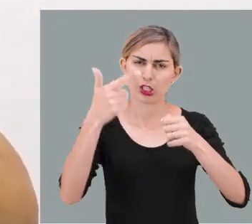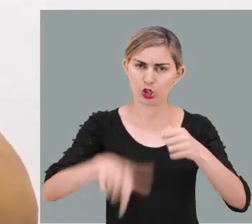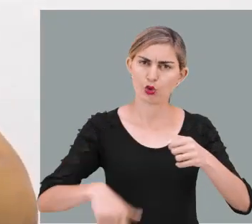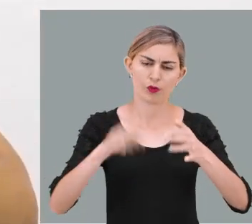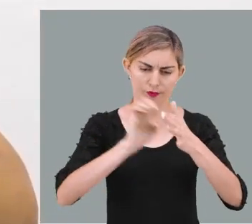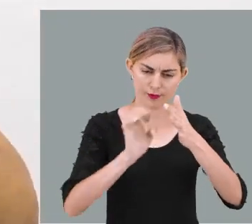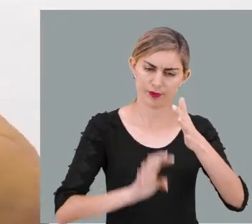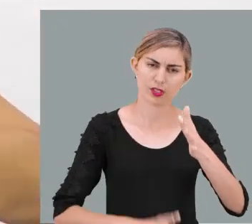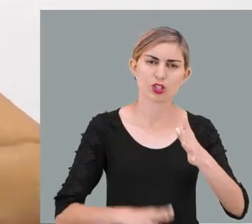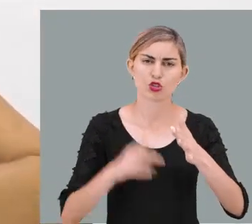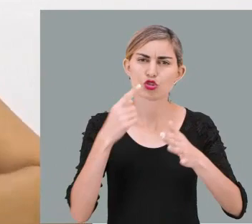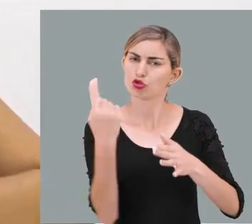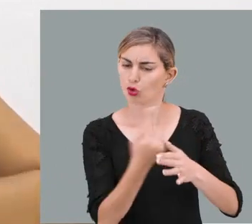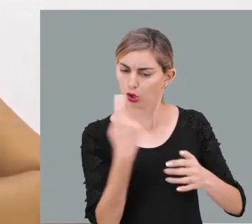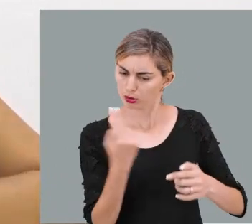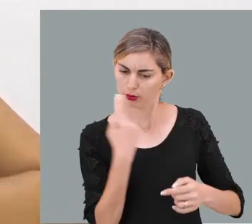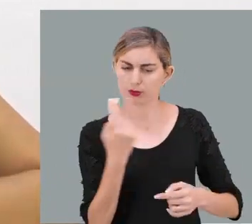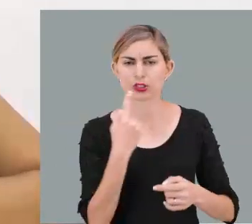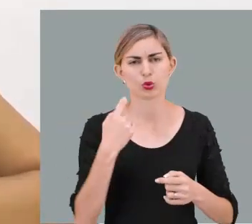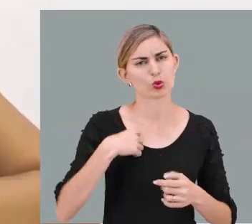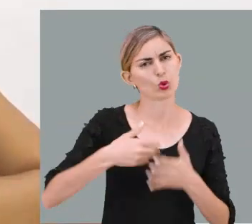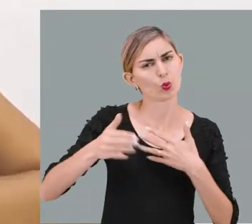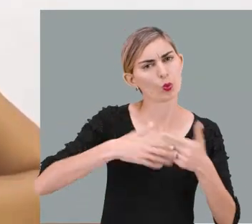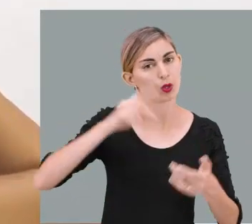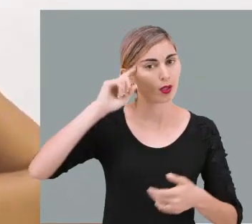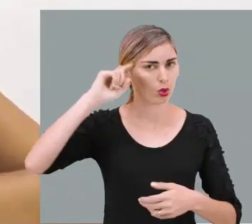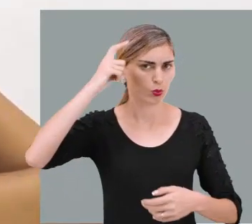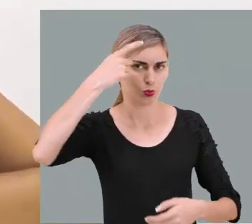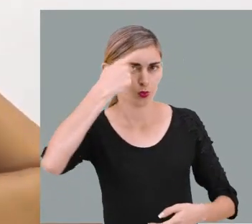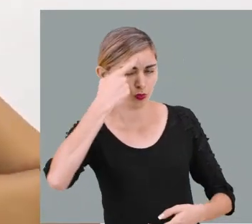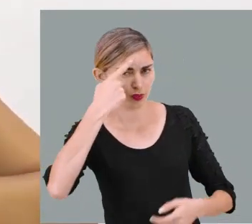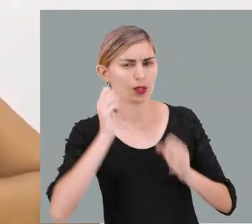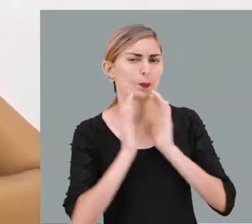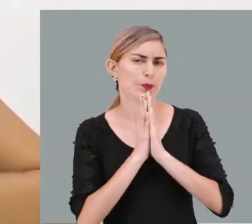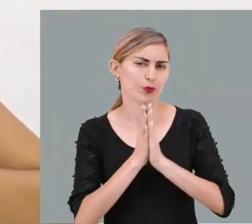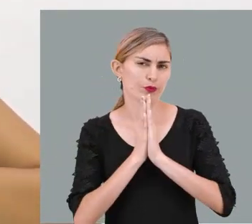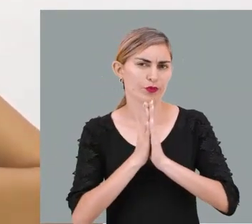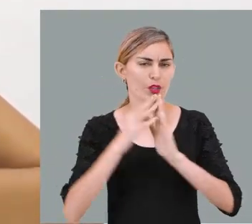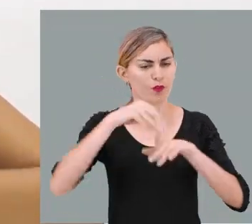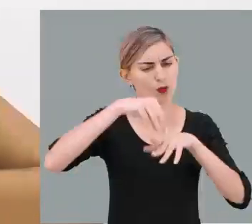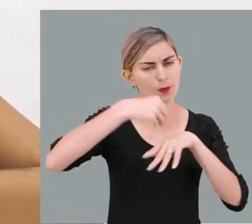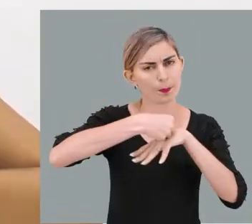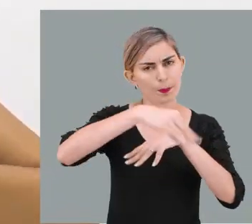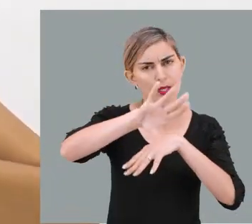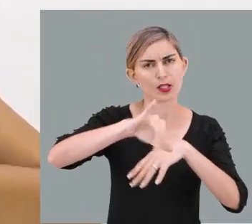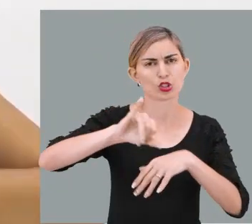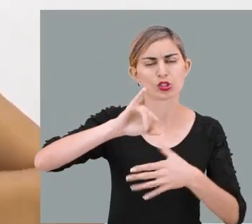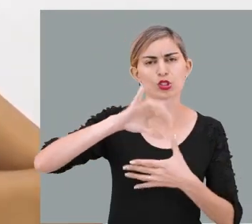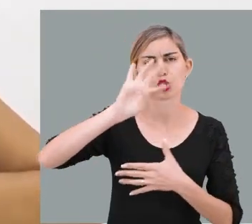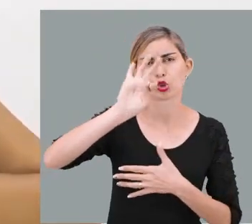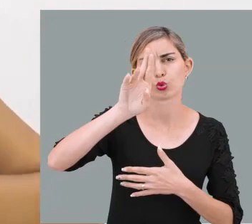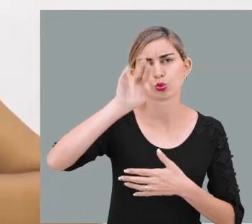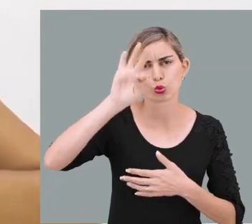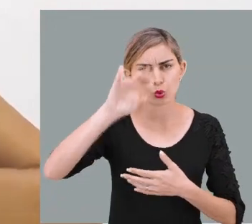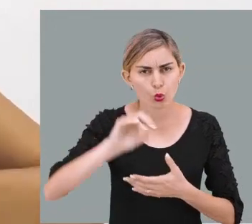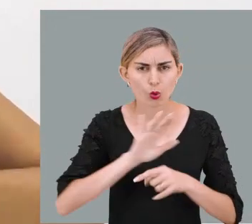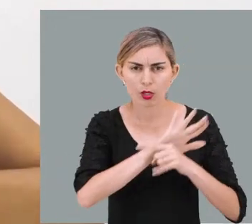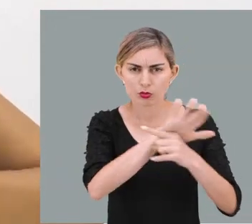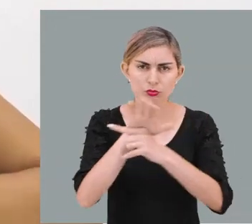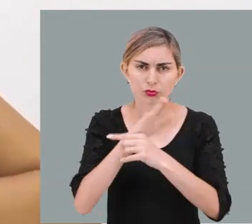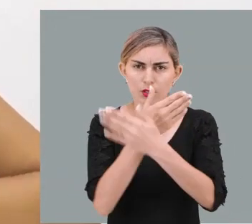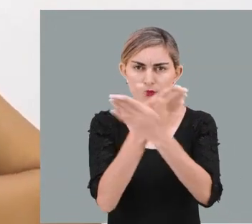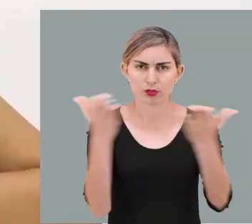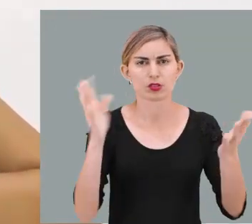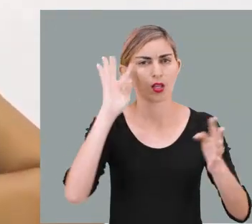façam de novo esse exercício sozinhos. Se tiverem qualquer dúvida, por favor, passem para os seus tutores ou para mim, para a gente ajudar